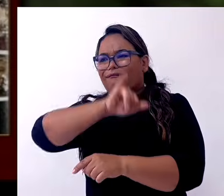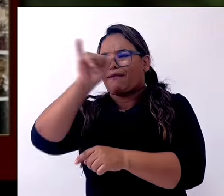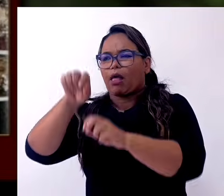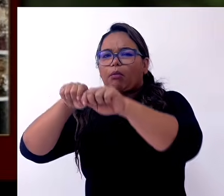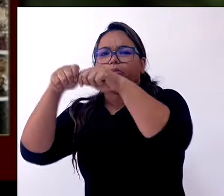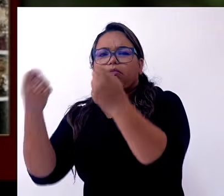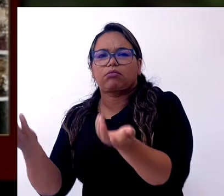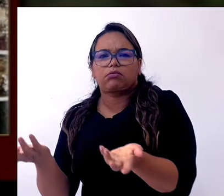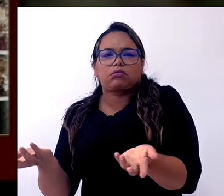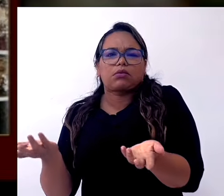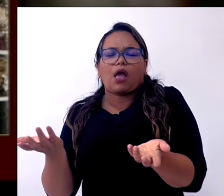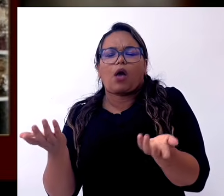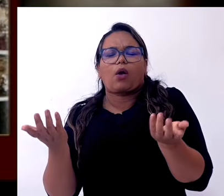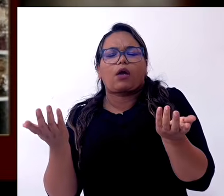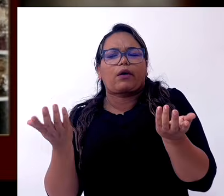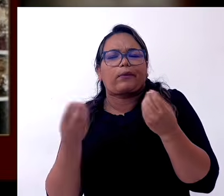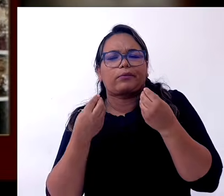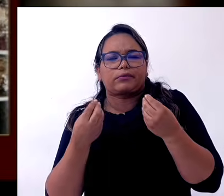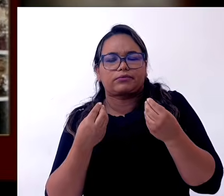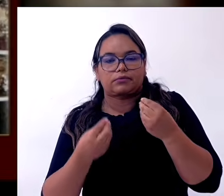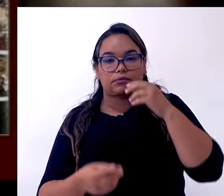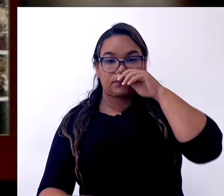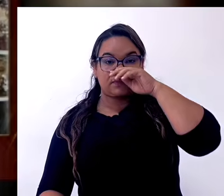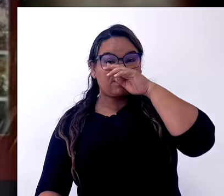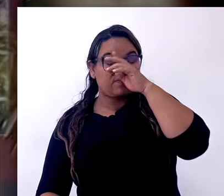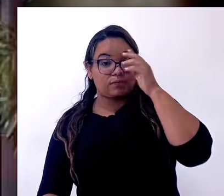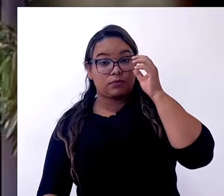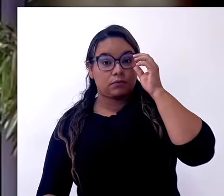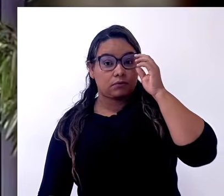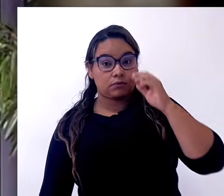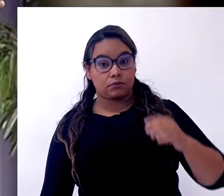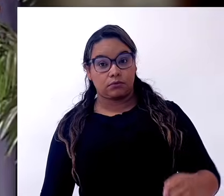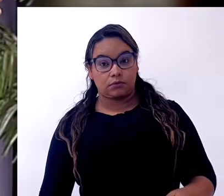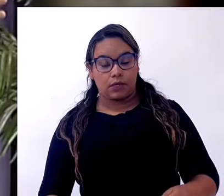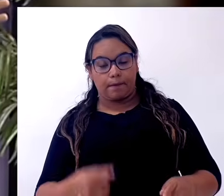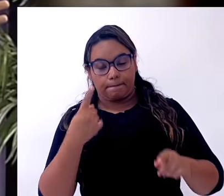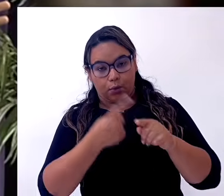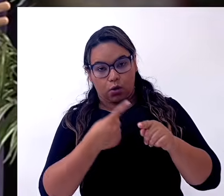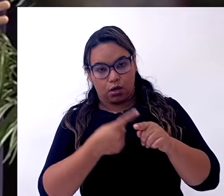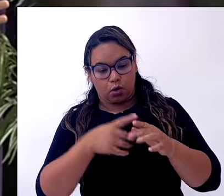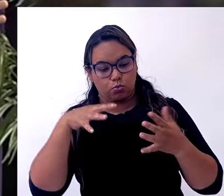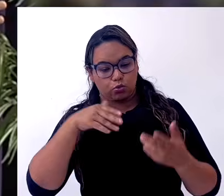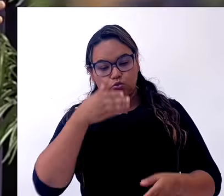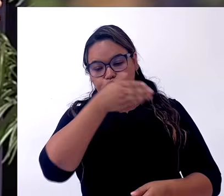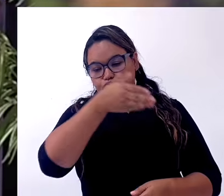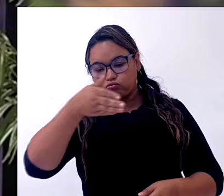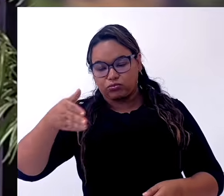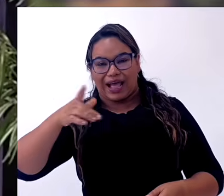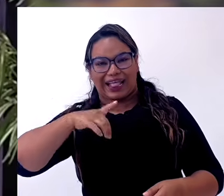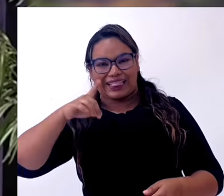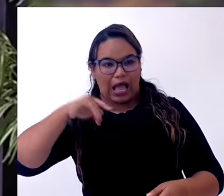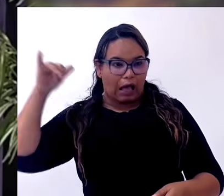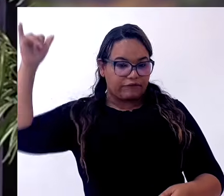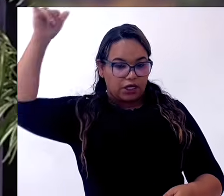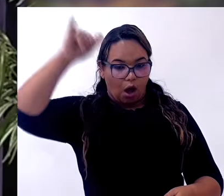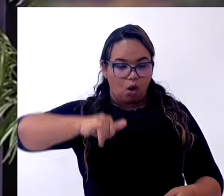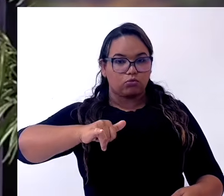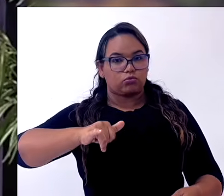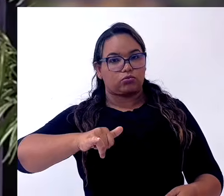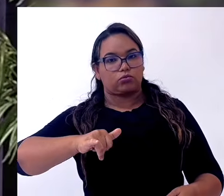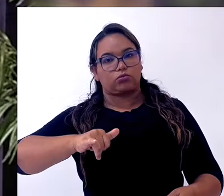Então a pergunta é, por que não há peças de avião? E de novo, todas as caixas pretas